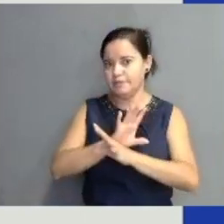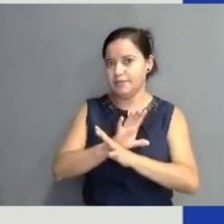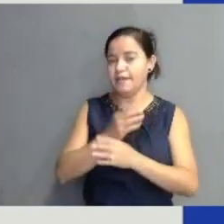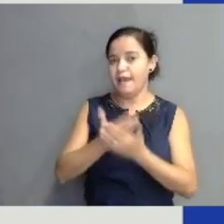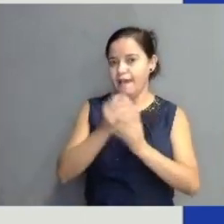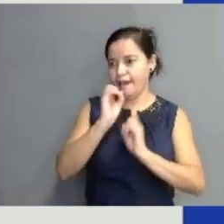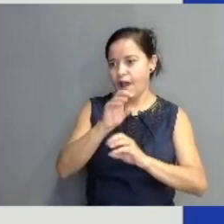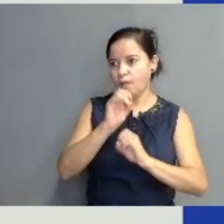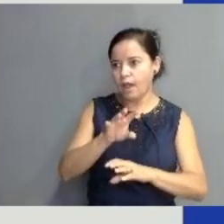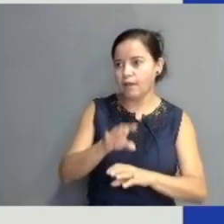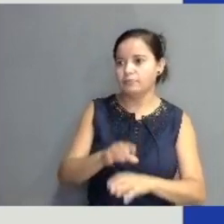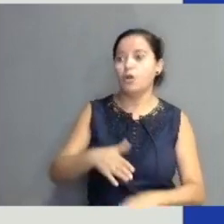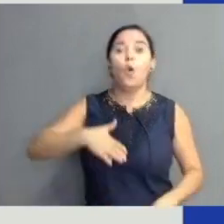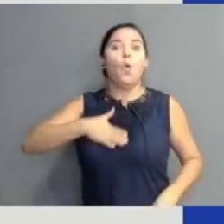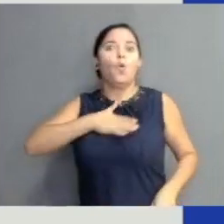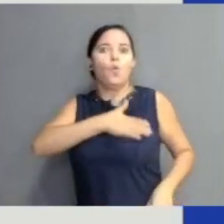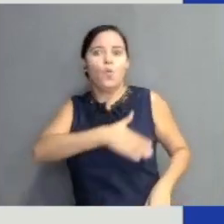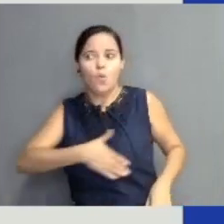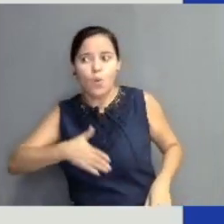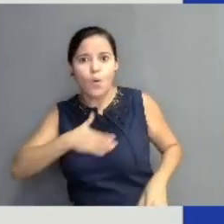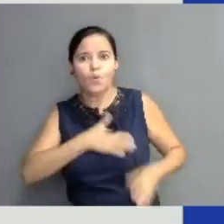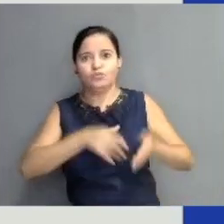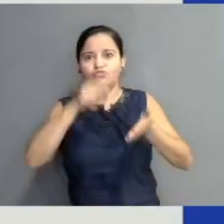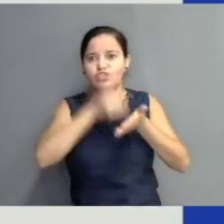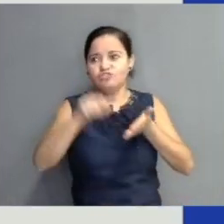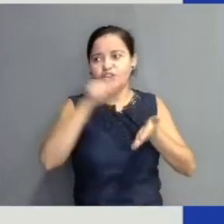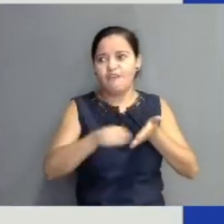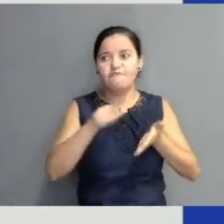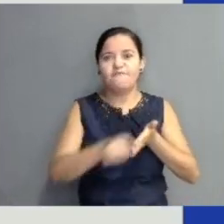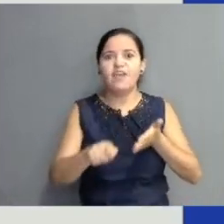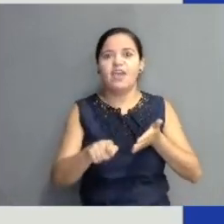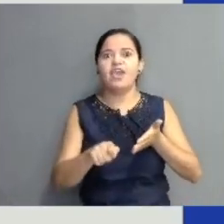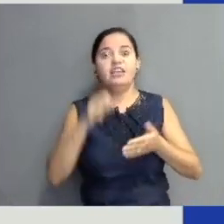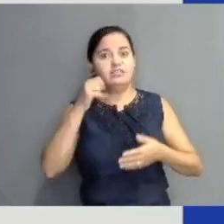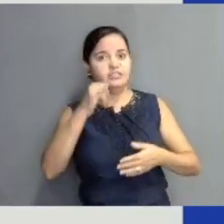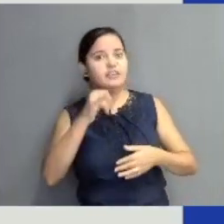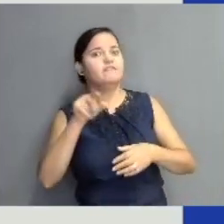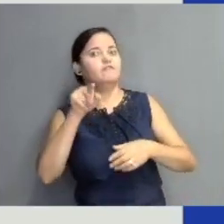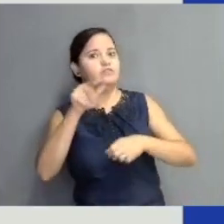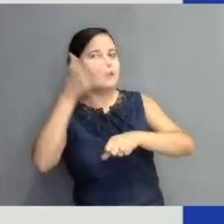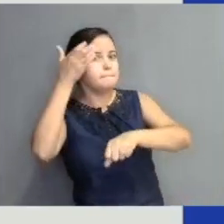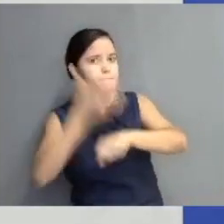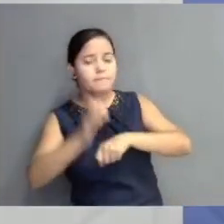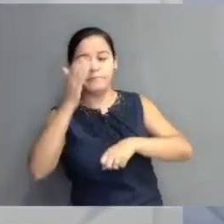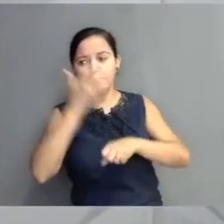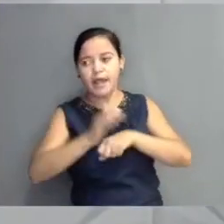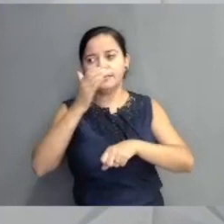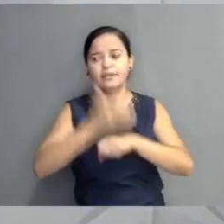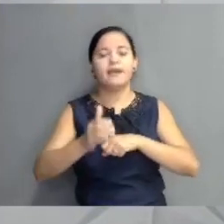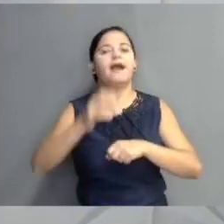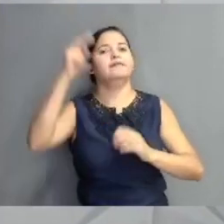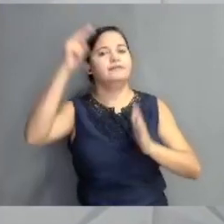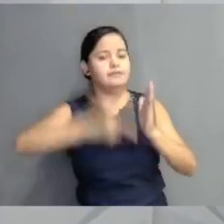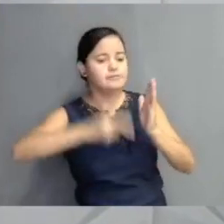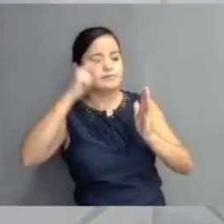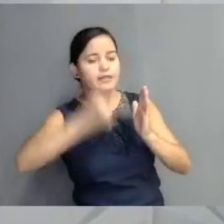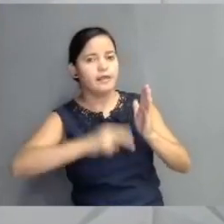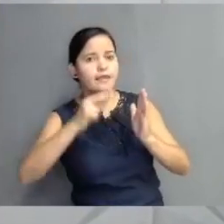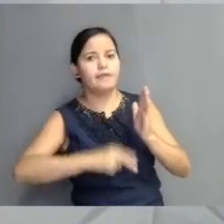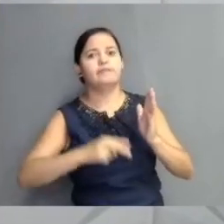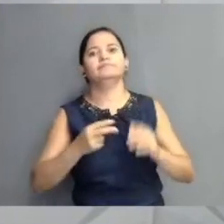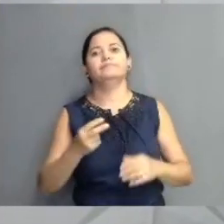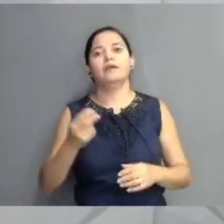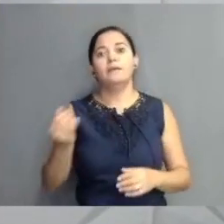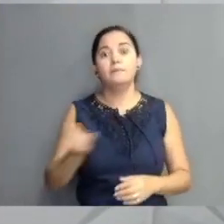Roterdã. O gosto pela escrita cresce à medida em que se escreve, tá certo? E em que se lê. A partir da leitura